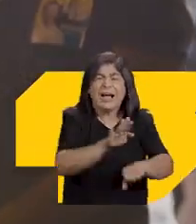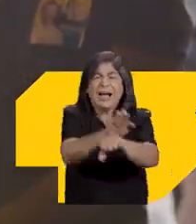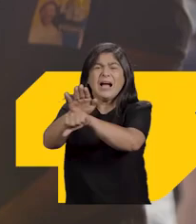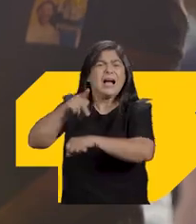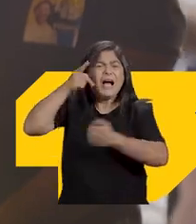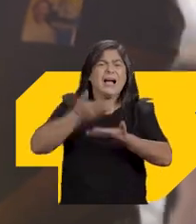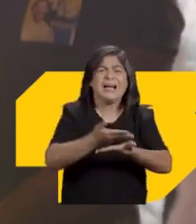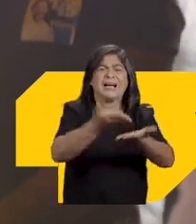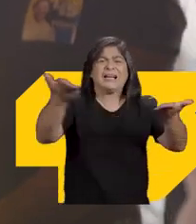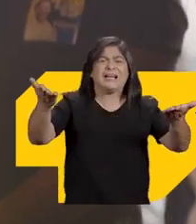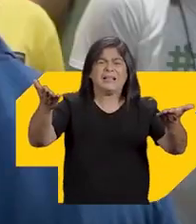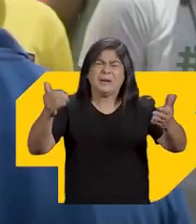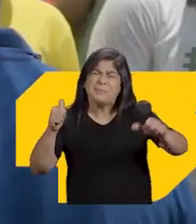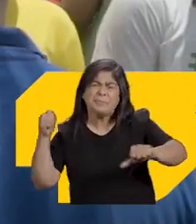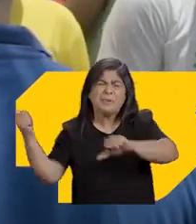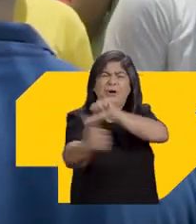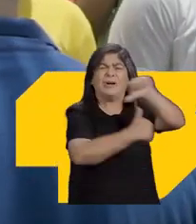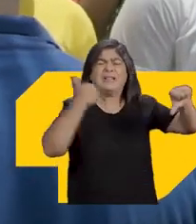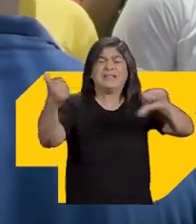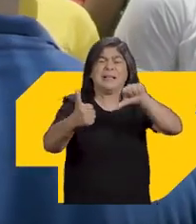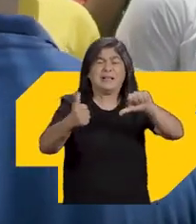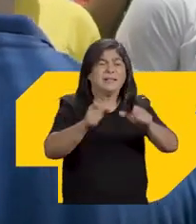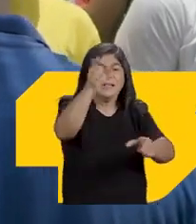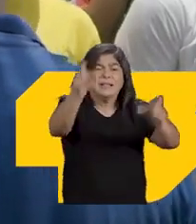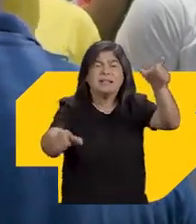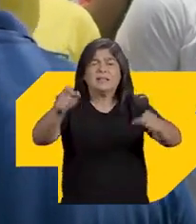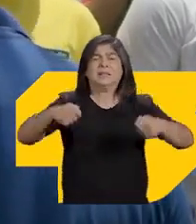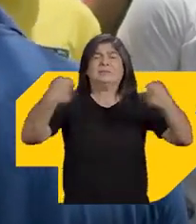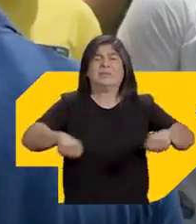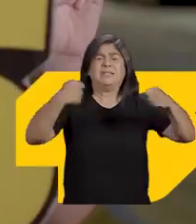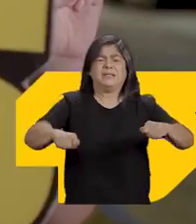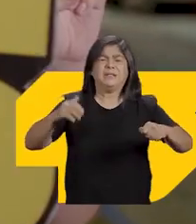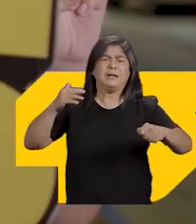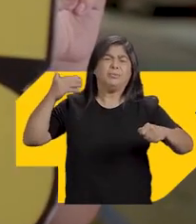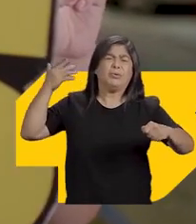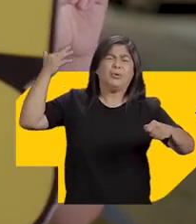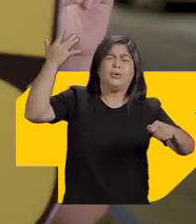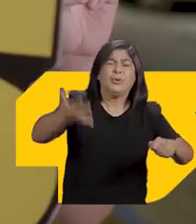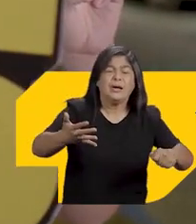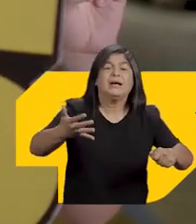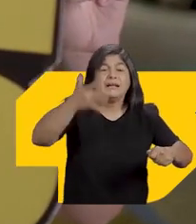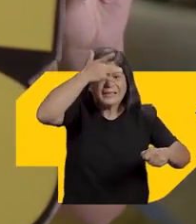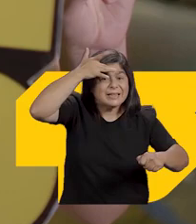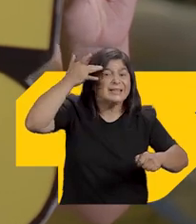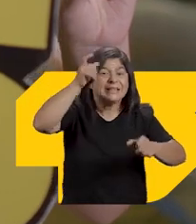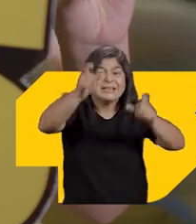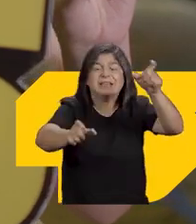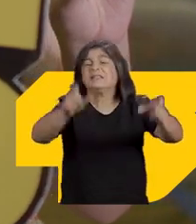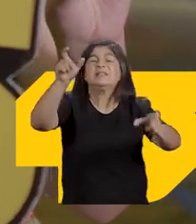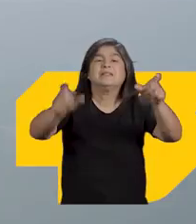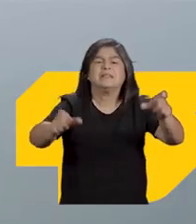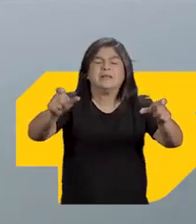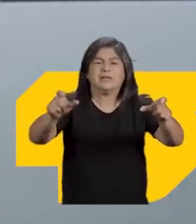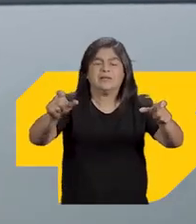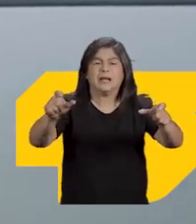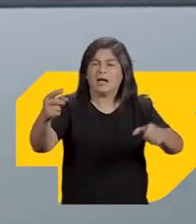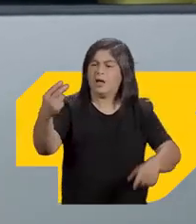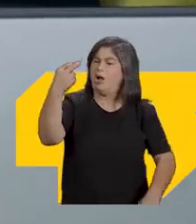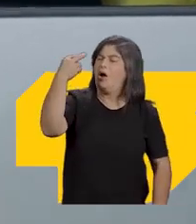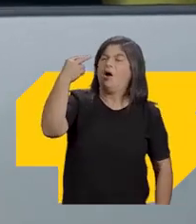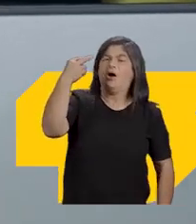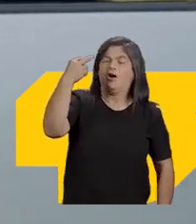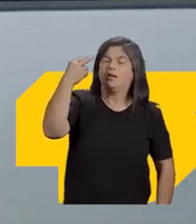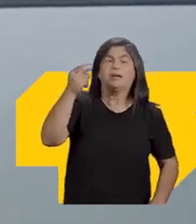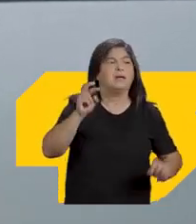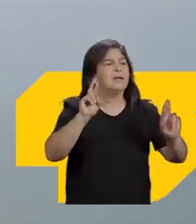de oferecer à Paraíba a mudança que as pessoas estão esperando, porque são pessoas